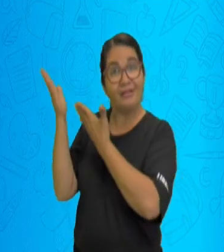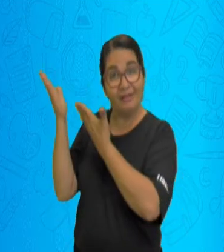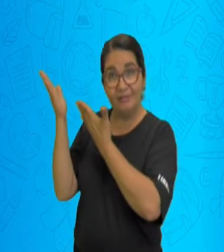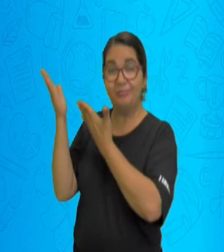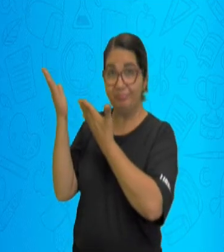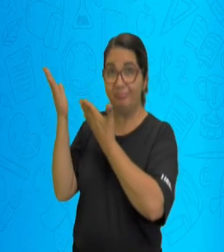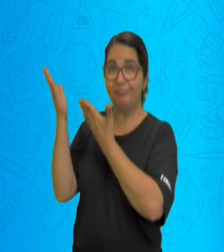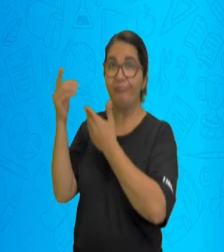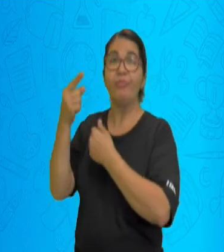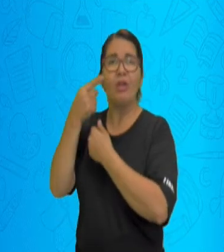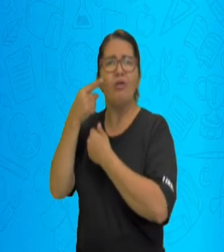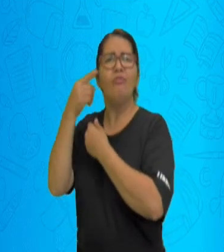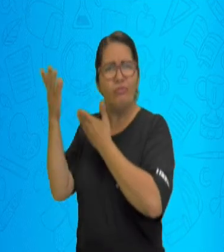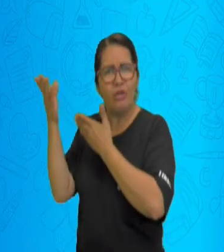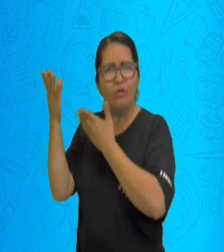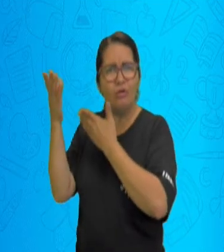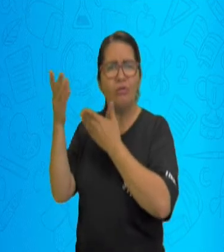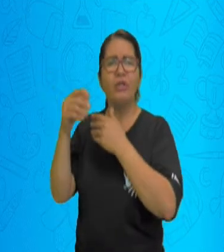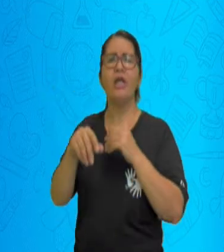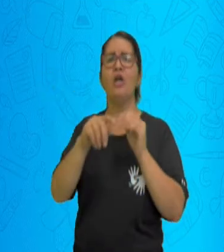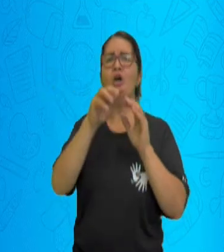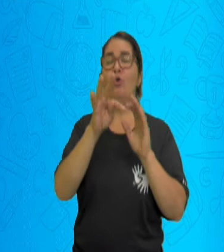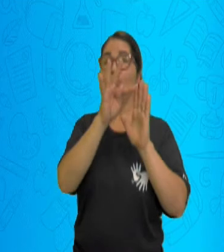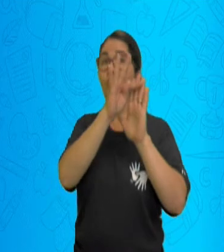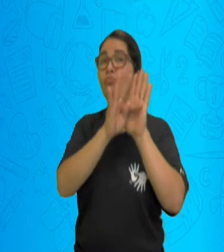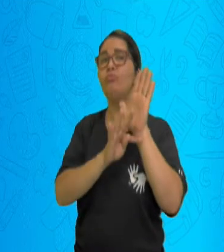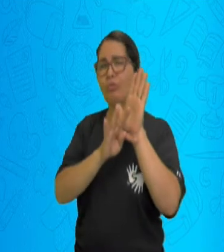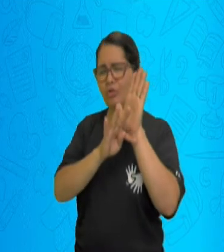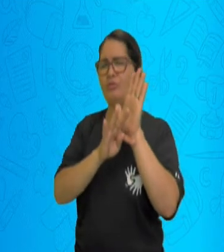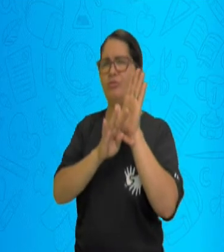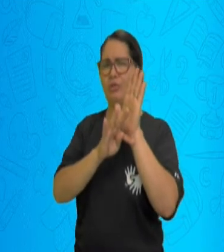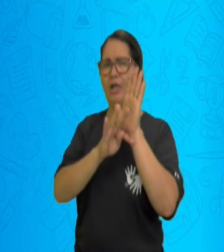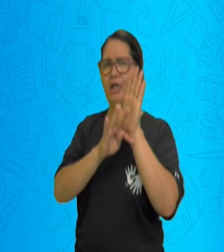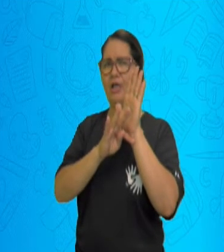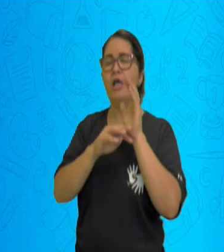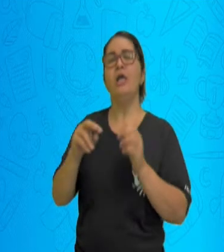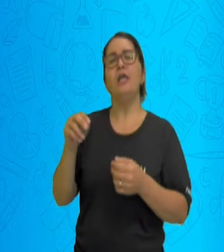texto escrito na linguagem formal.